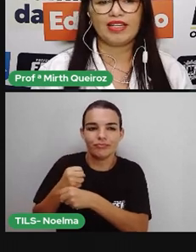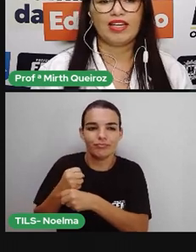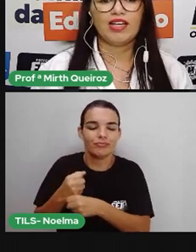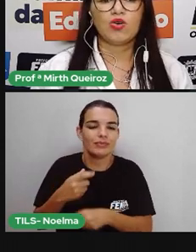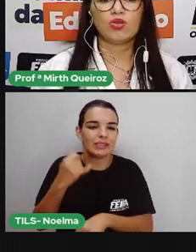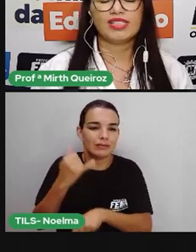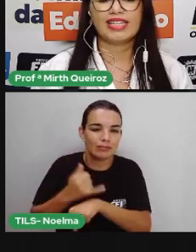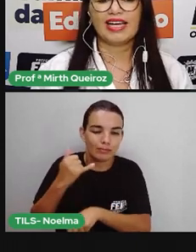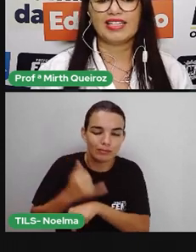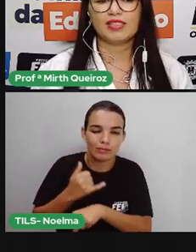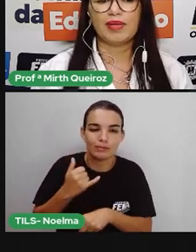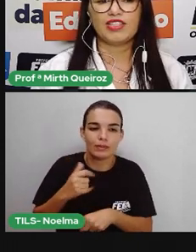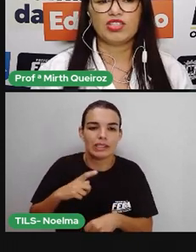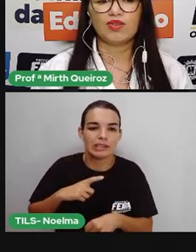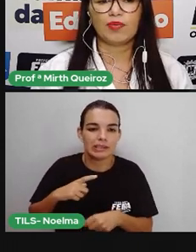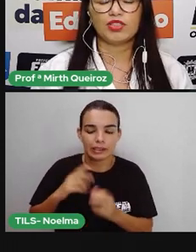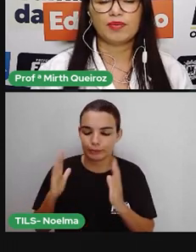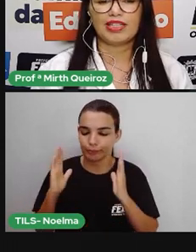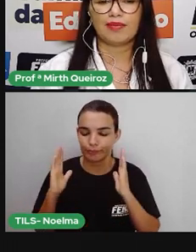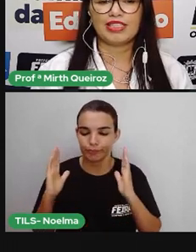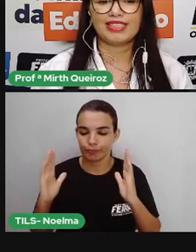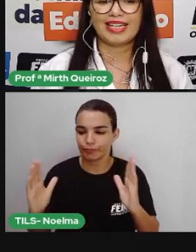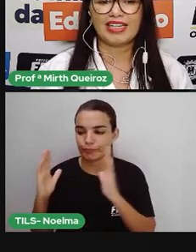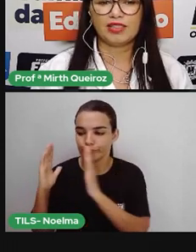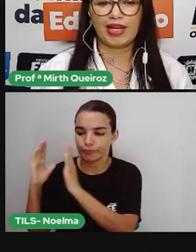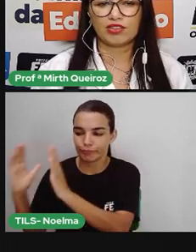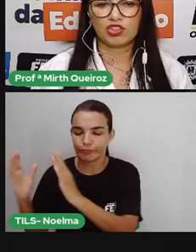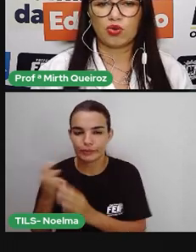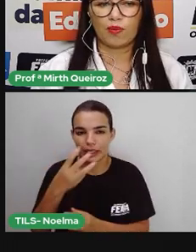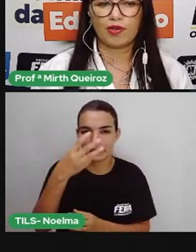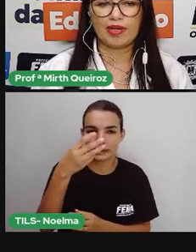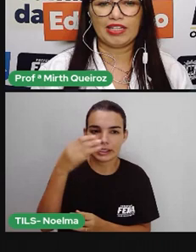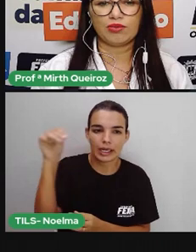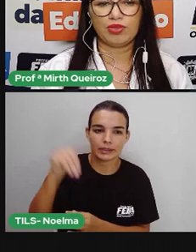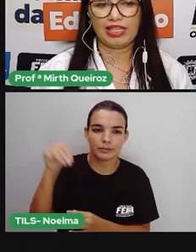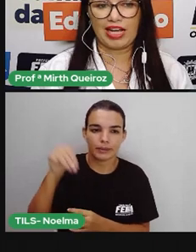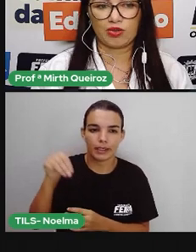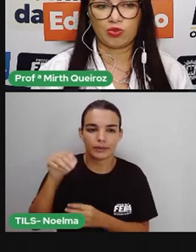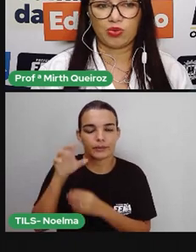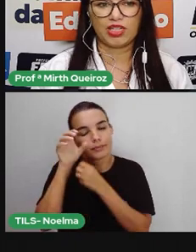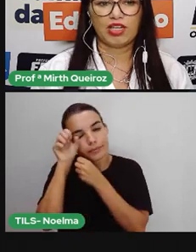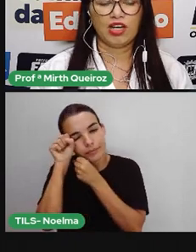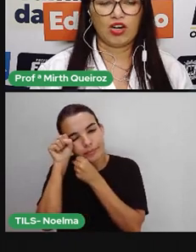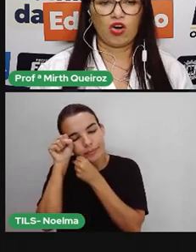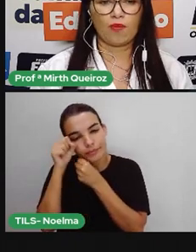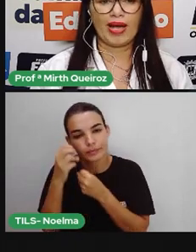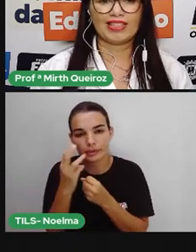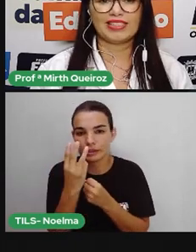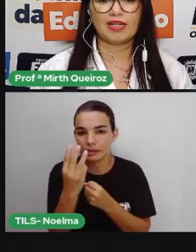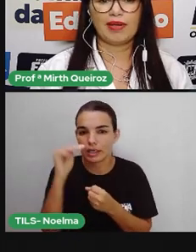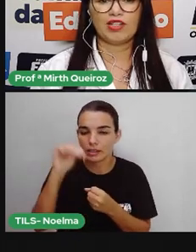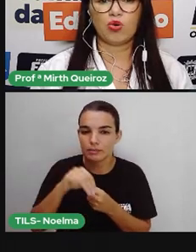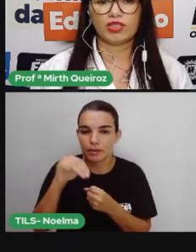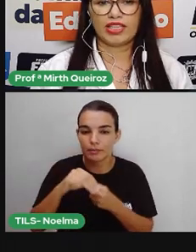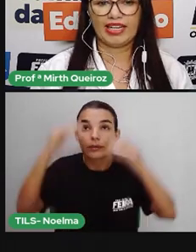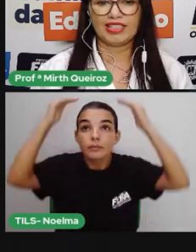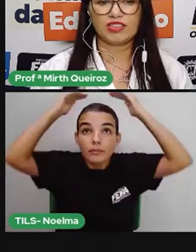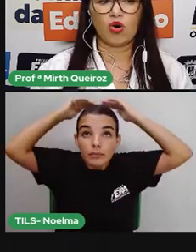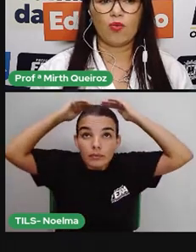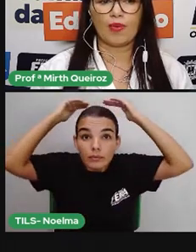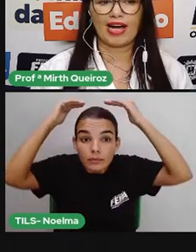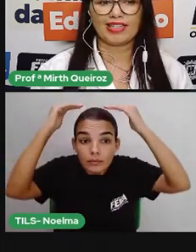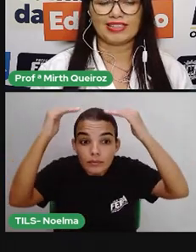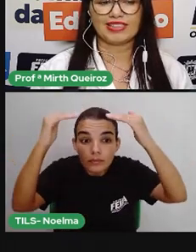a pique. Com celas, medindo aproximadamente 3 metros de comprimento e largura. Cobertas também com